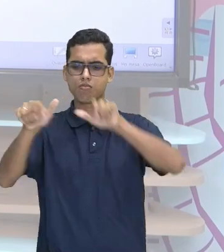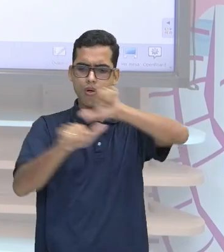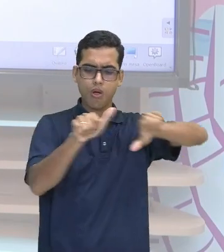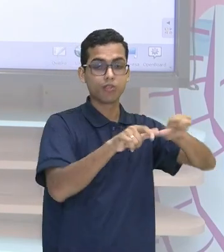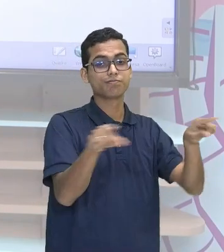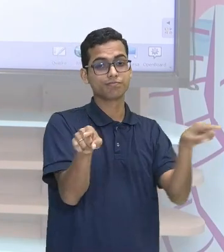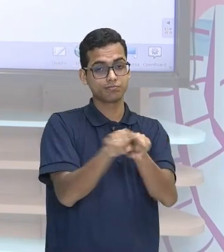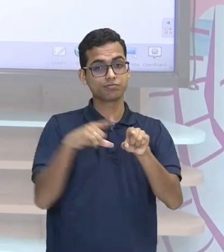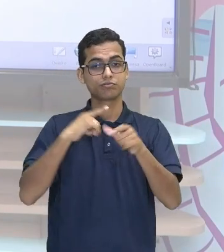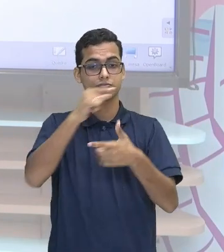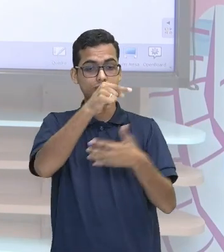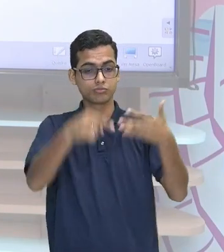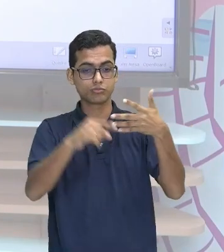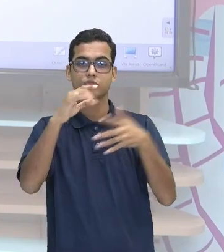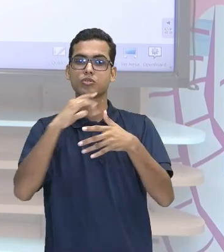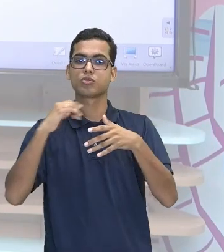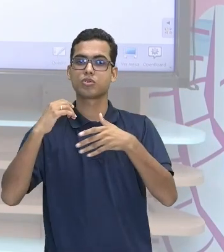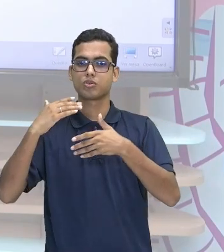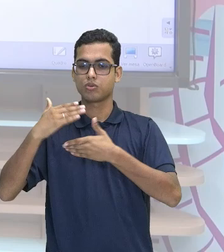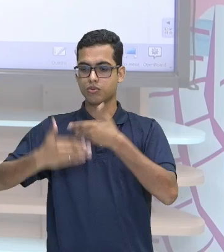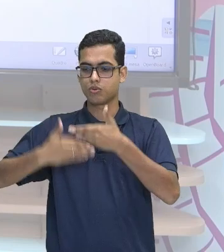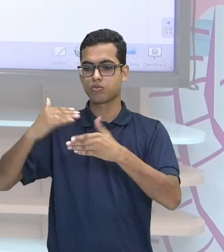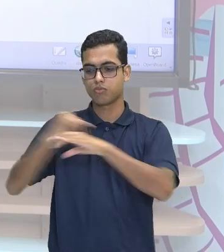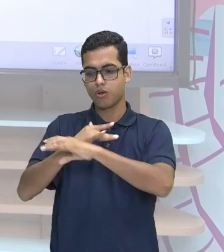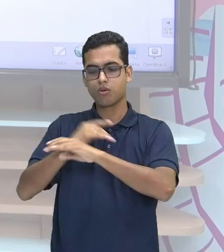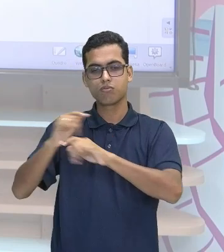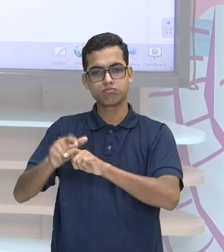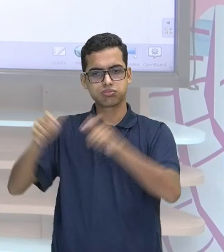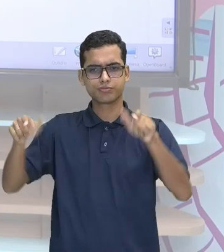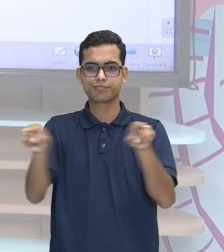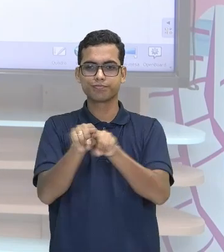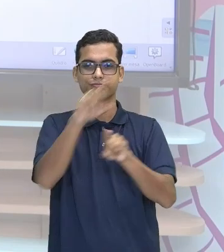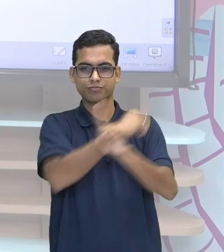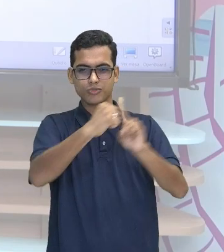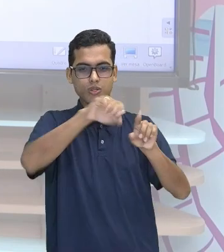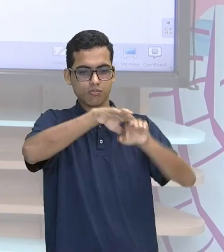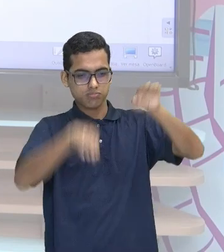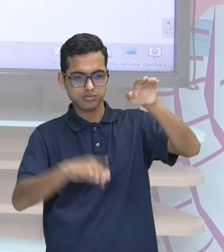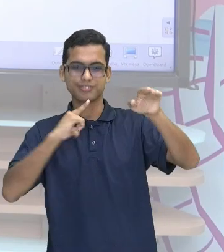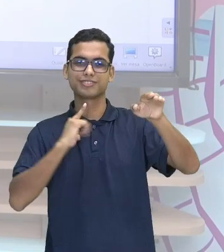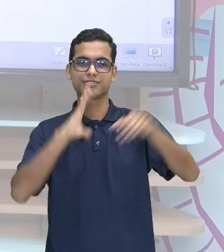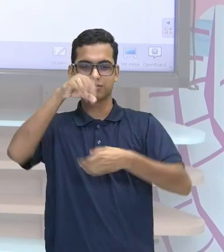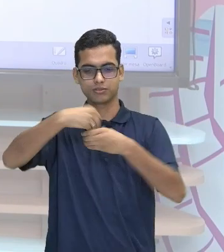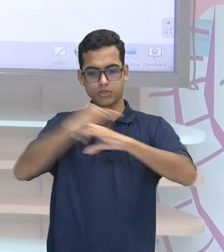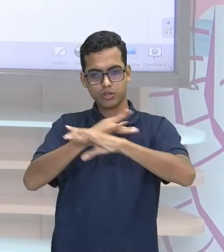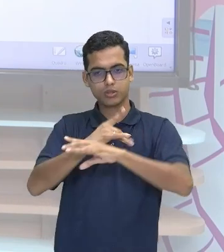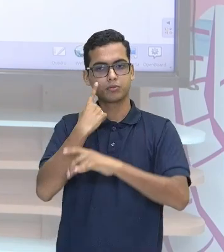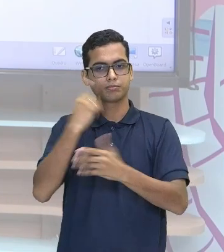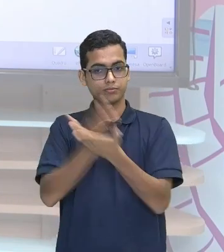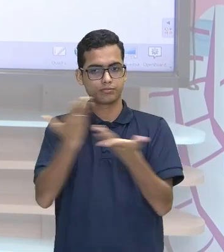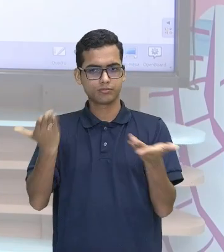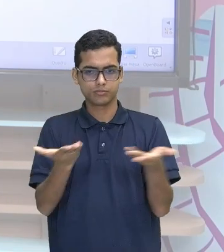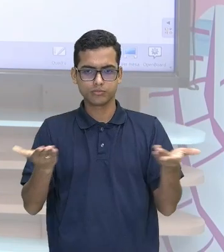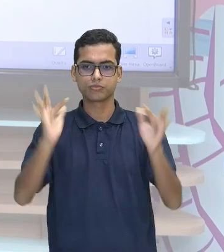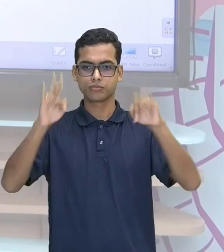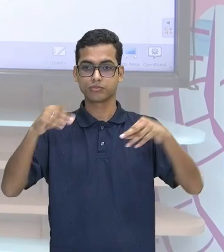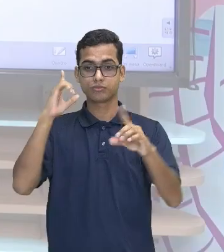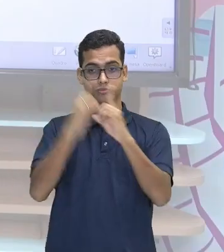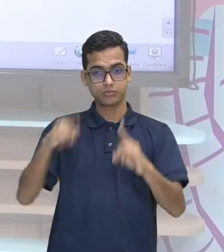sobre urbanização e também dessas desigualdades sociais que a gente encontra no meio urbano. Então, essa foi a nossa aula